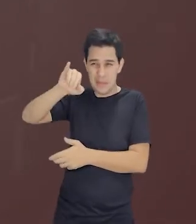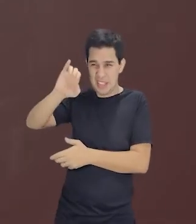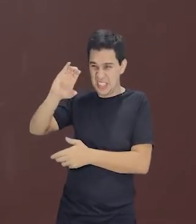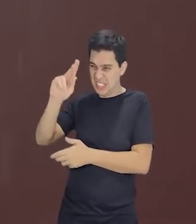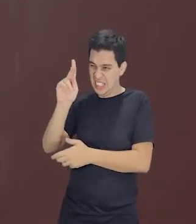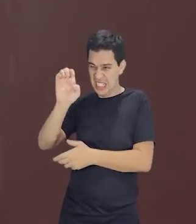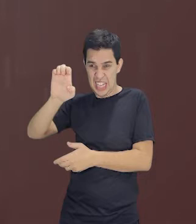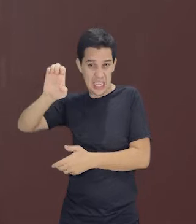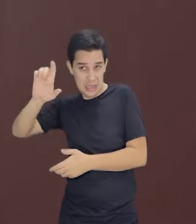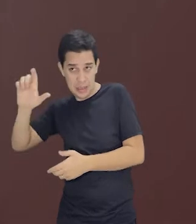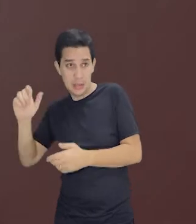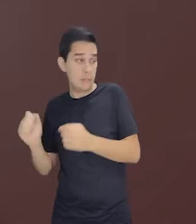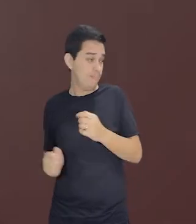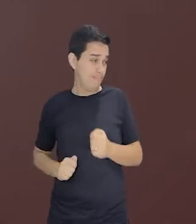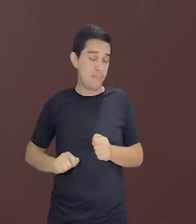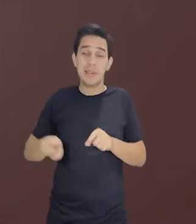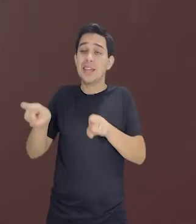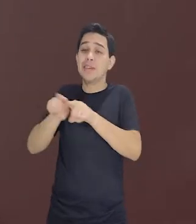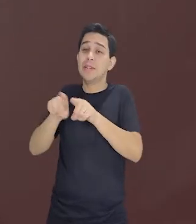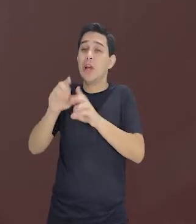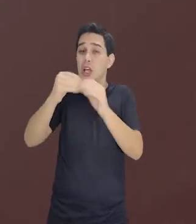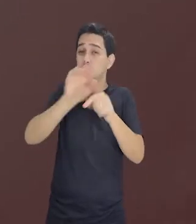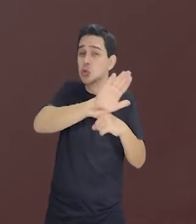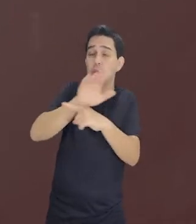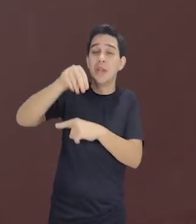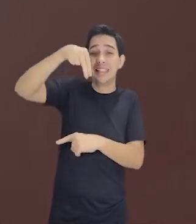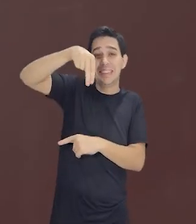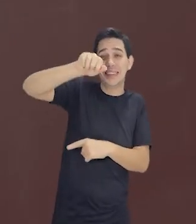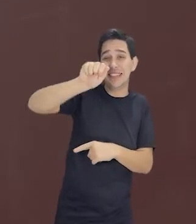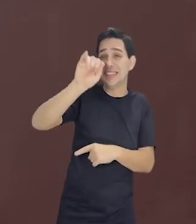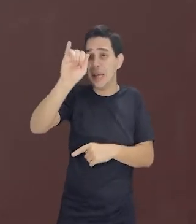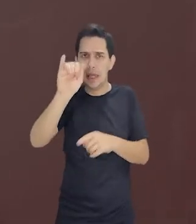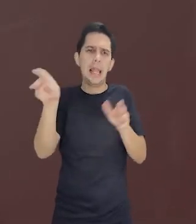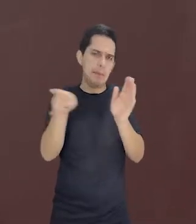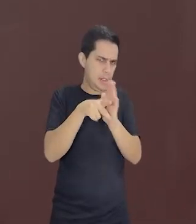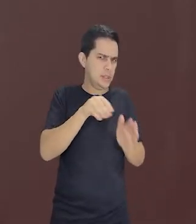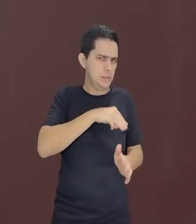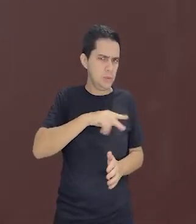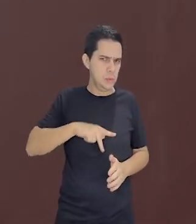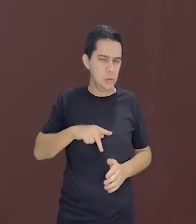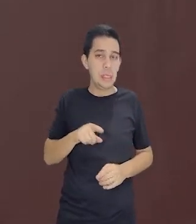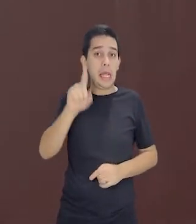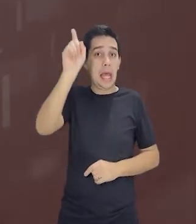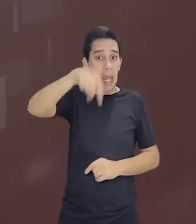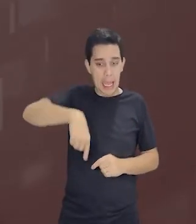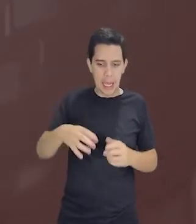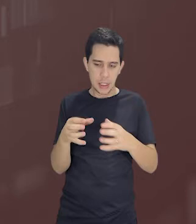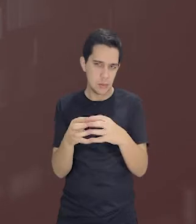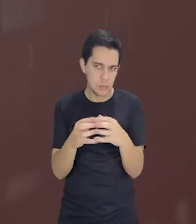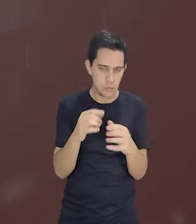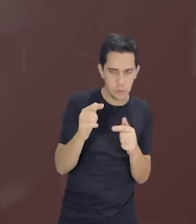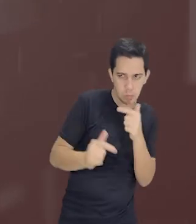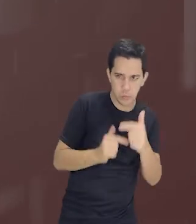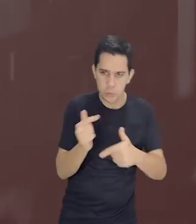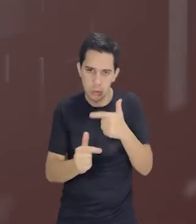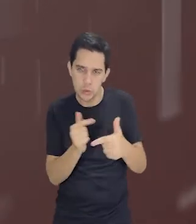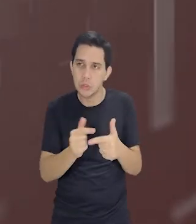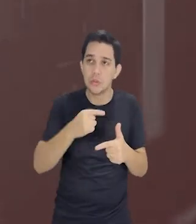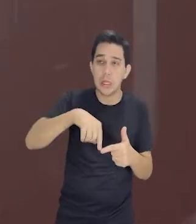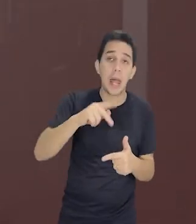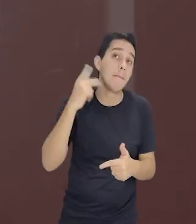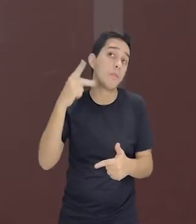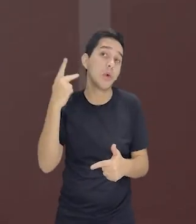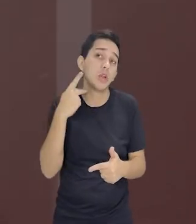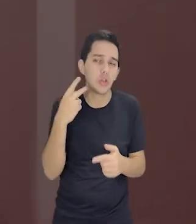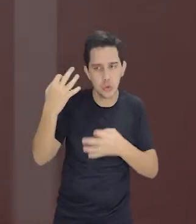estrutura muito valorosa existente aqui no Ministério Público, que fez a articulação em segundo grau com a Procuradora de Justiça, que